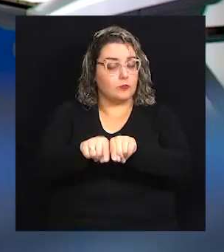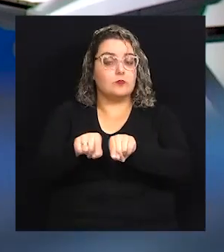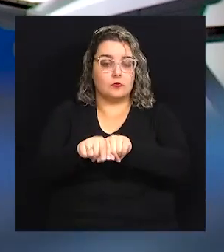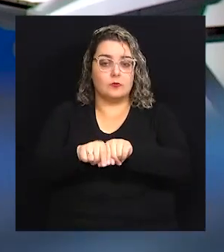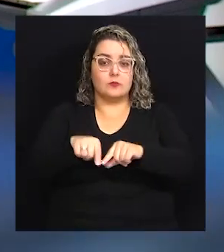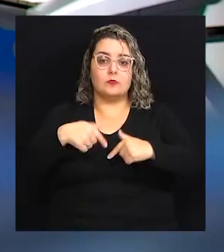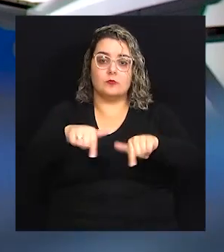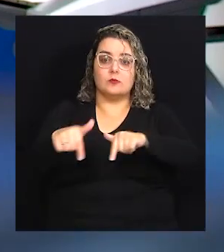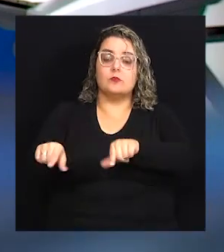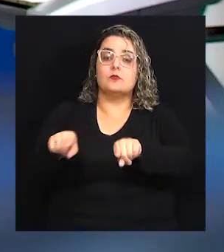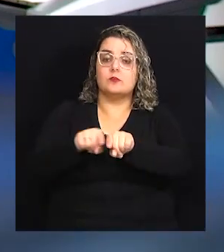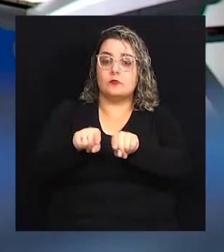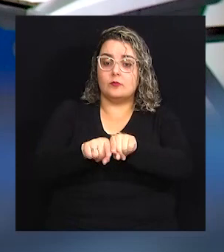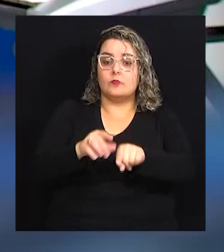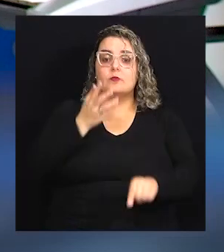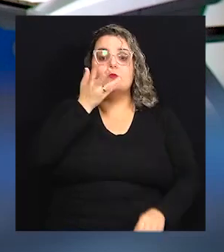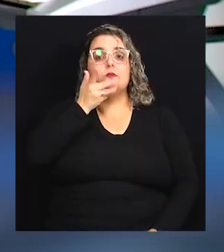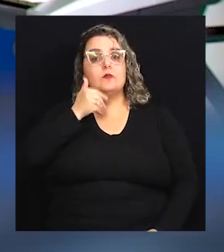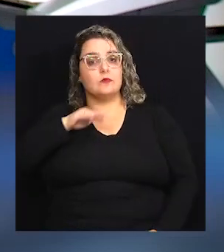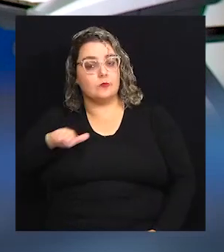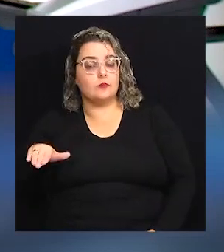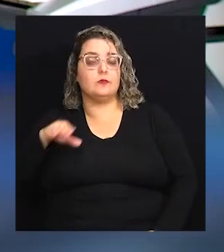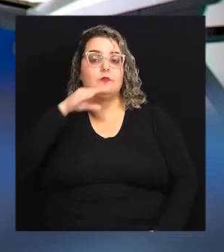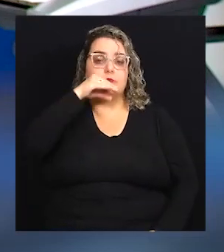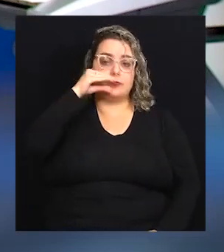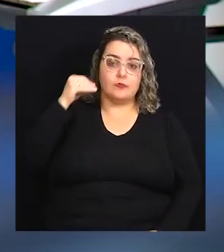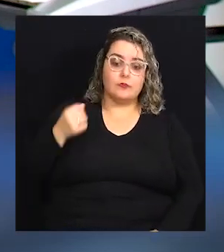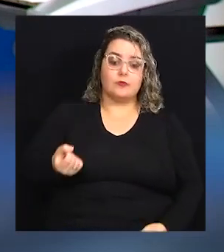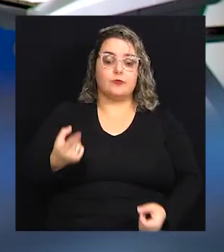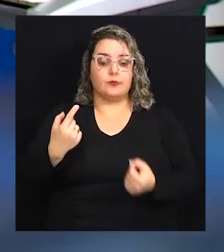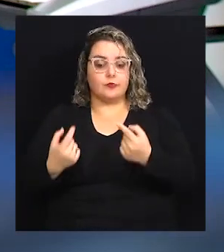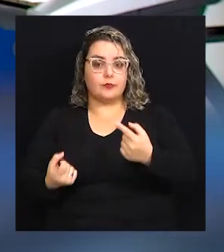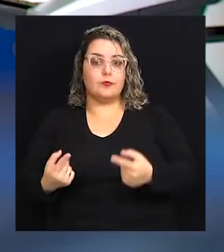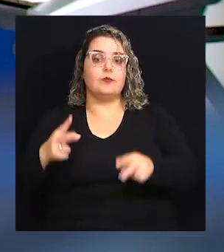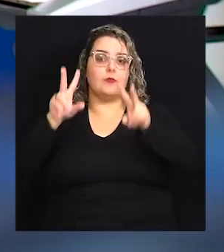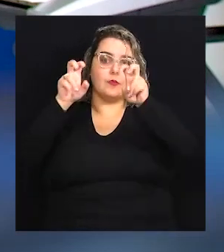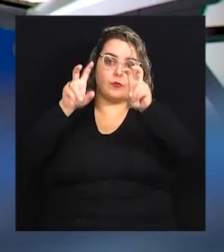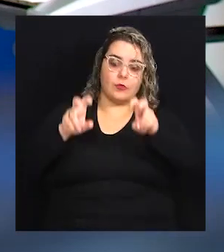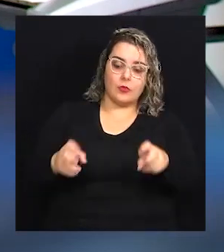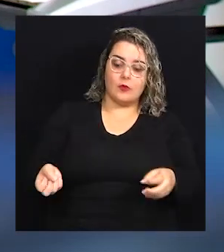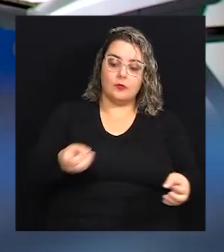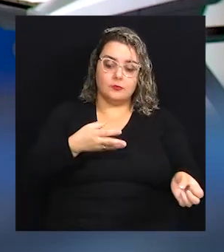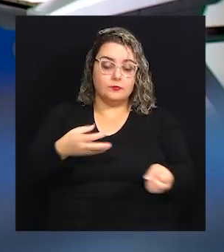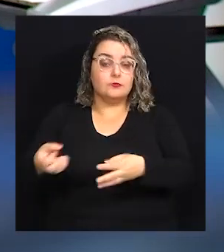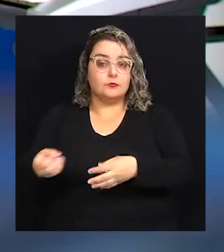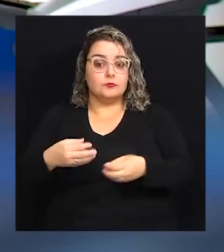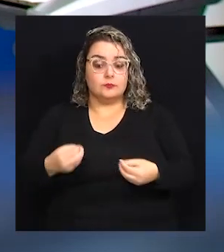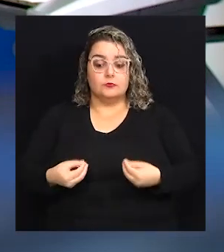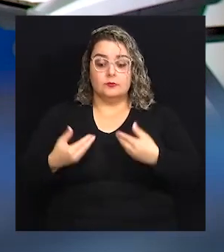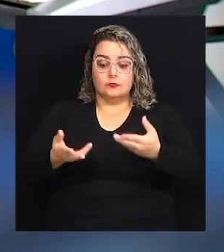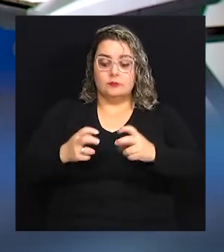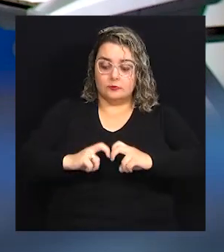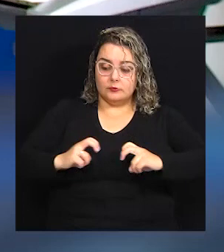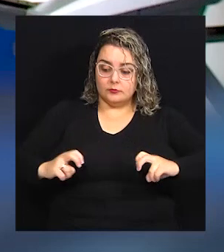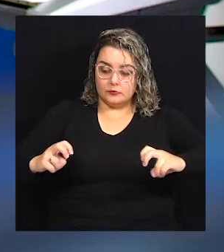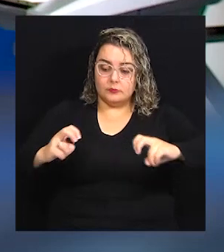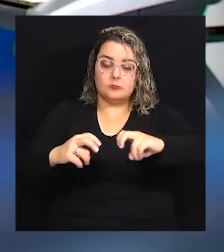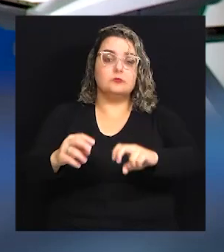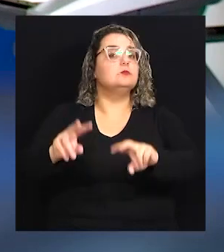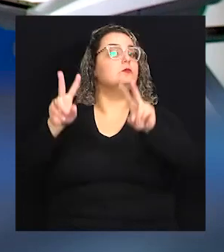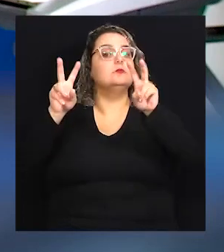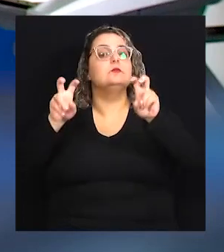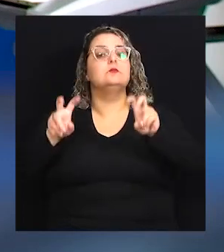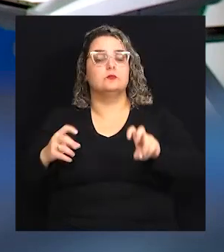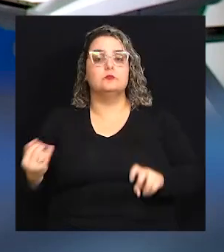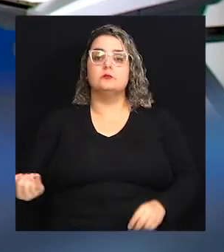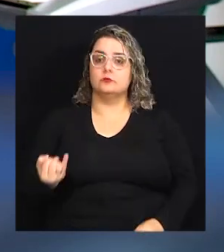forma, nós trabalhamos também com as crianças e com os adolescentes alguns temas atuais. Então, nós trazemos para a roda de conversa